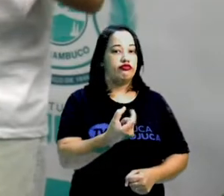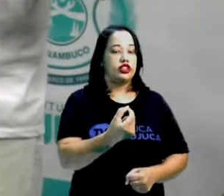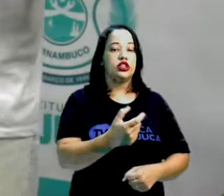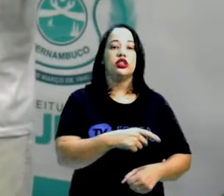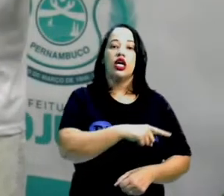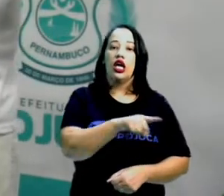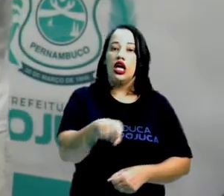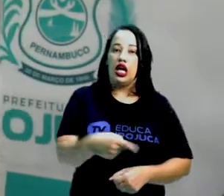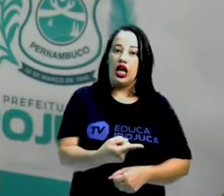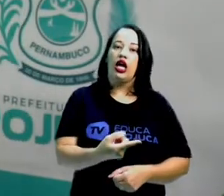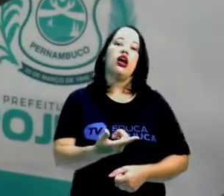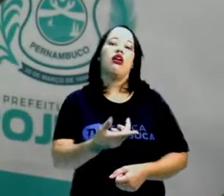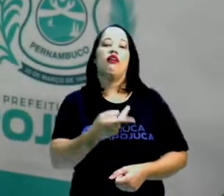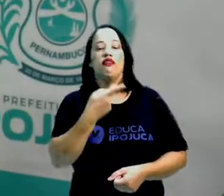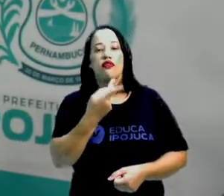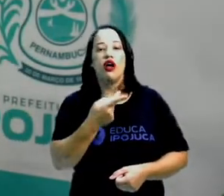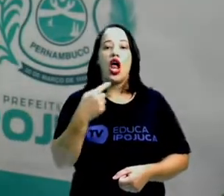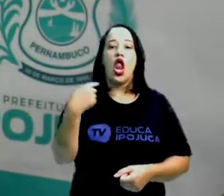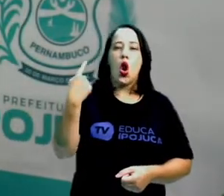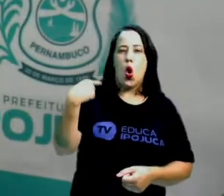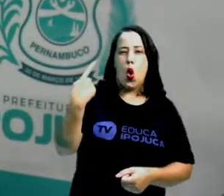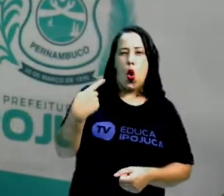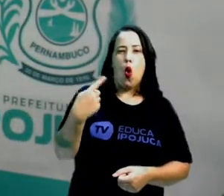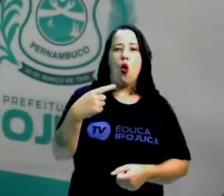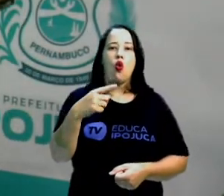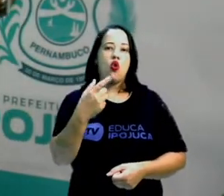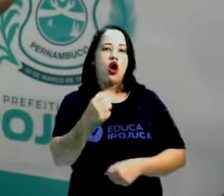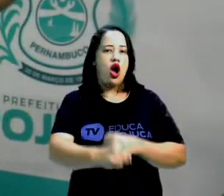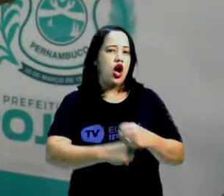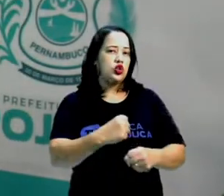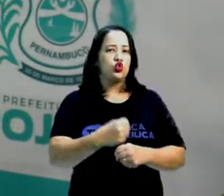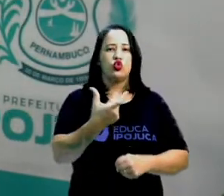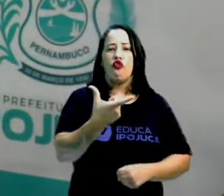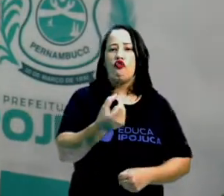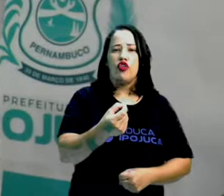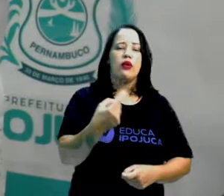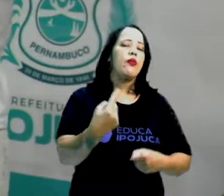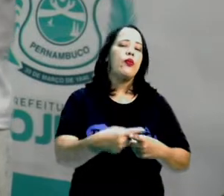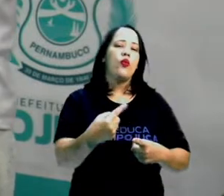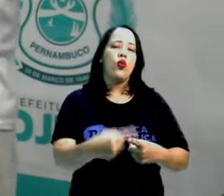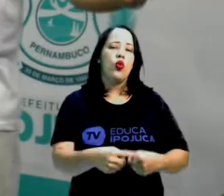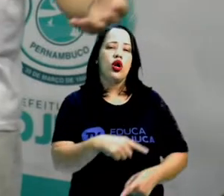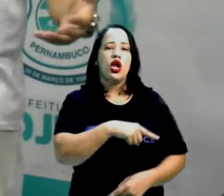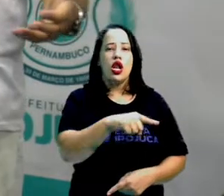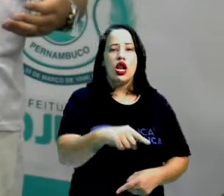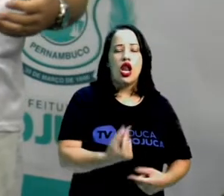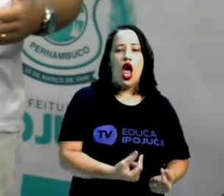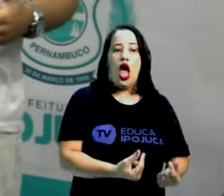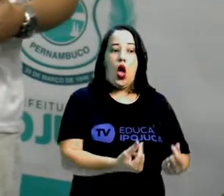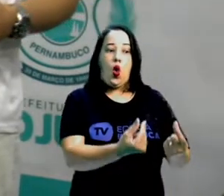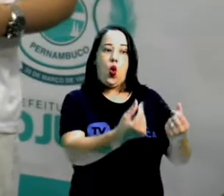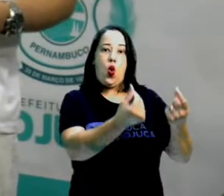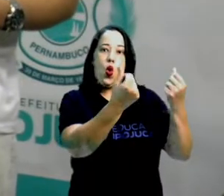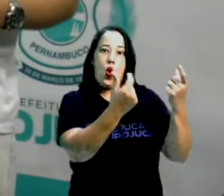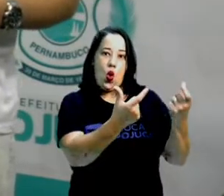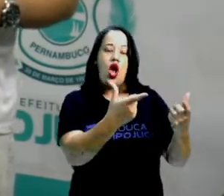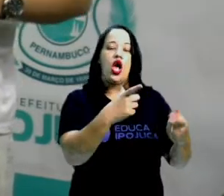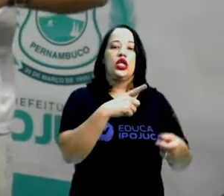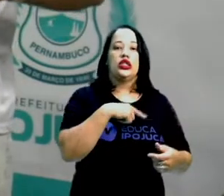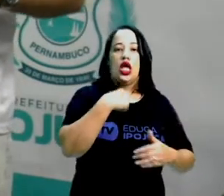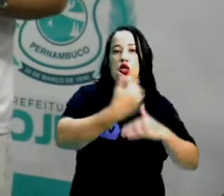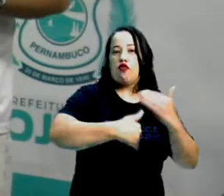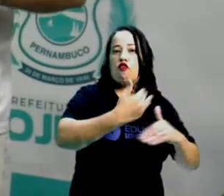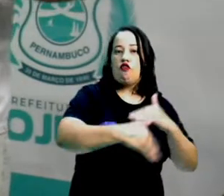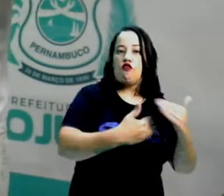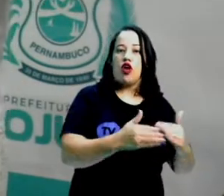como loucos anos 20. Por que loucos anos 20? Porque a economia estava crescendo muito, se tinha uma ideia de que os Estados